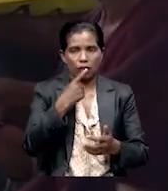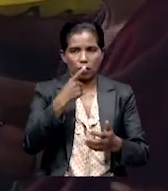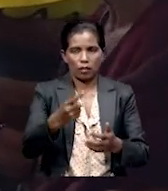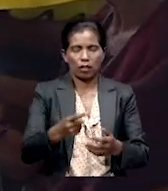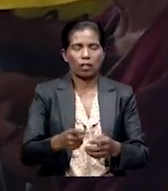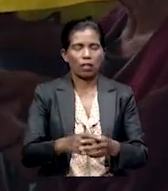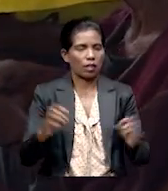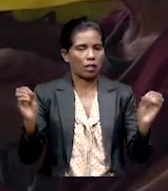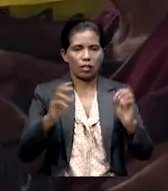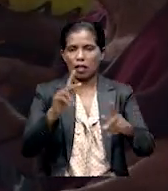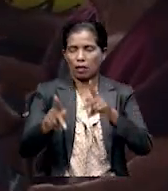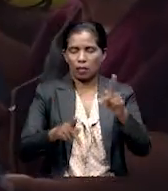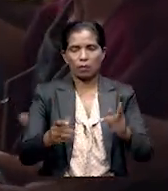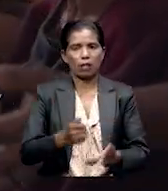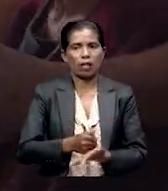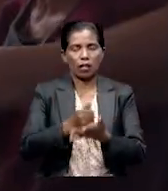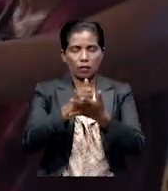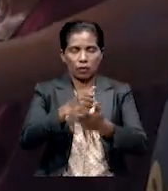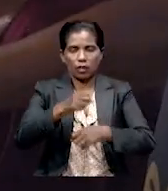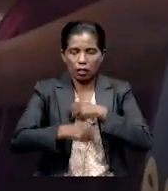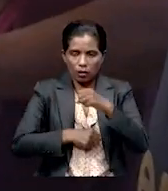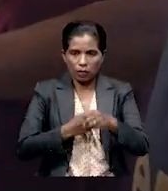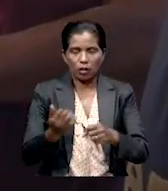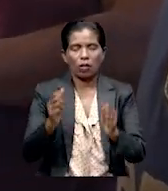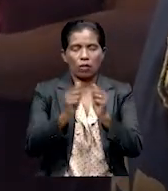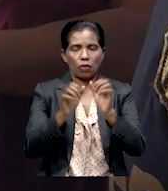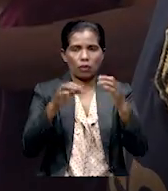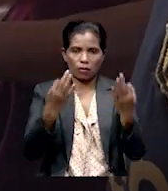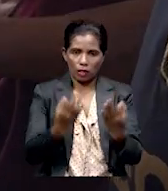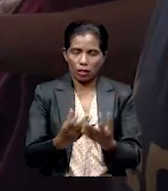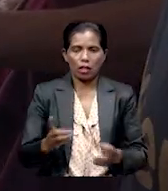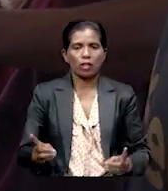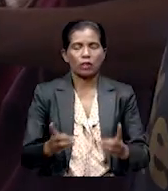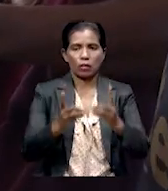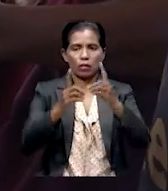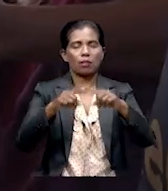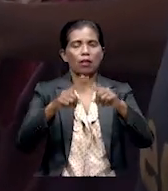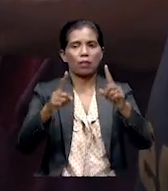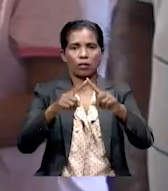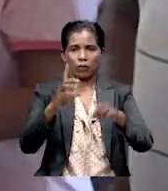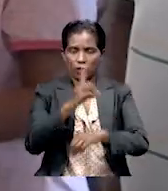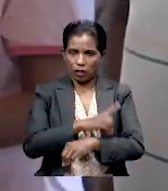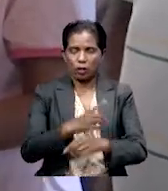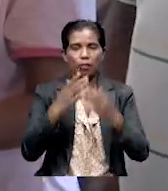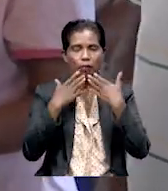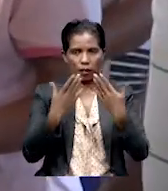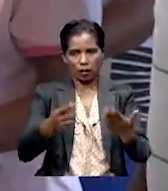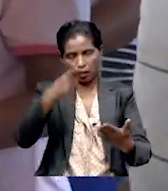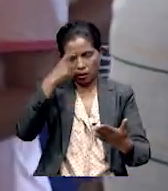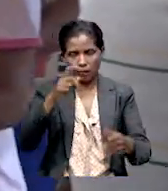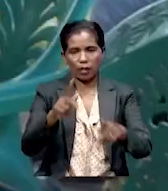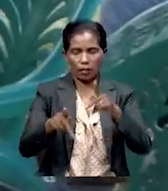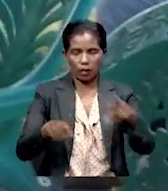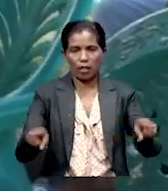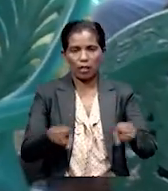durante ne la ihema ida taumatam ba susar nebe, nia ho família Sira Soru, maibe ohin ni agradece tamba se ihema hanesan